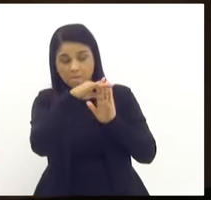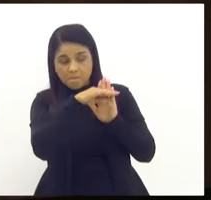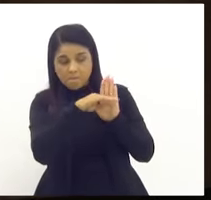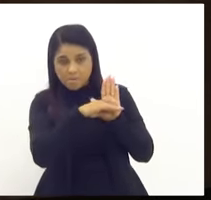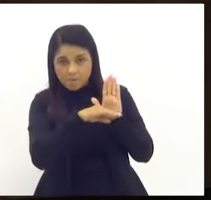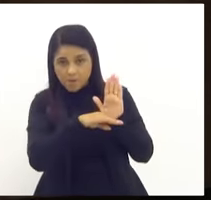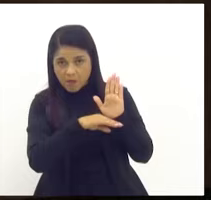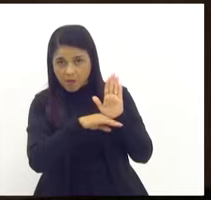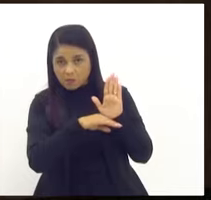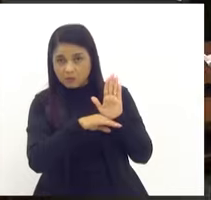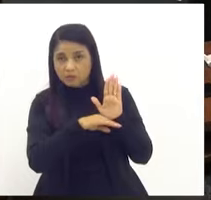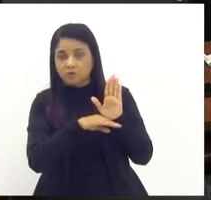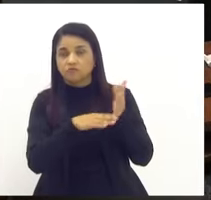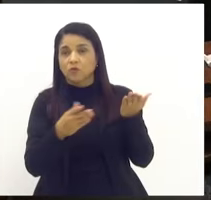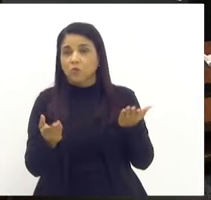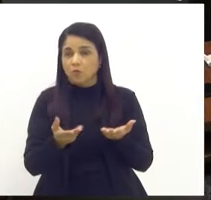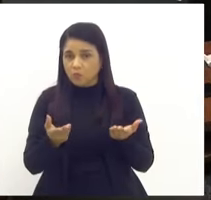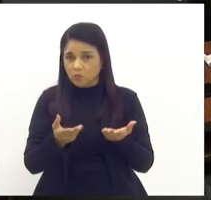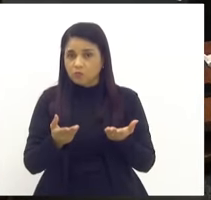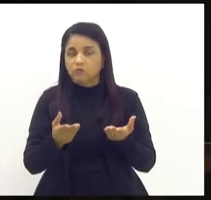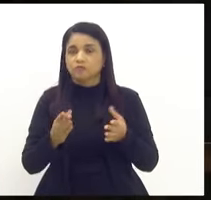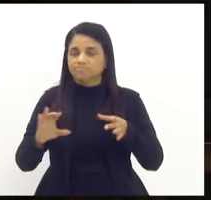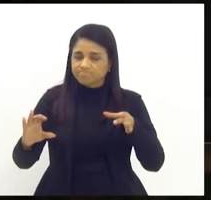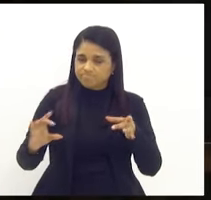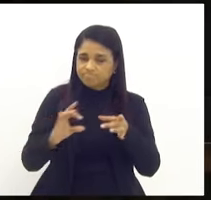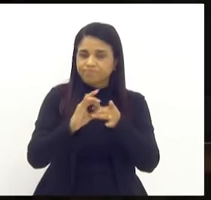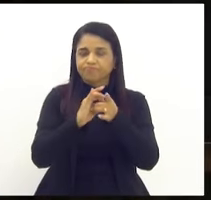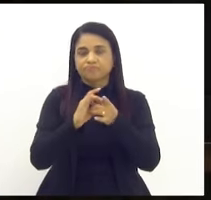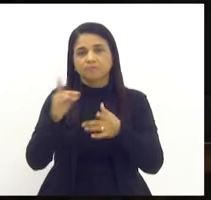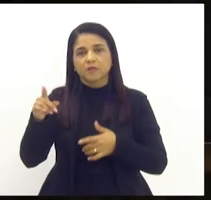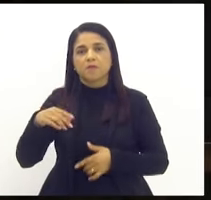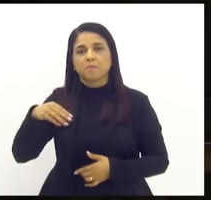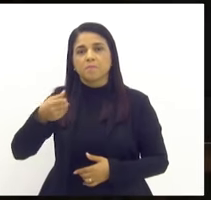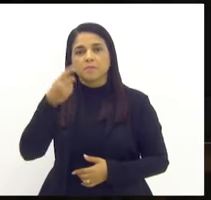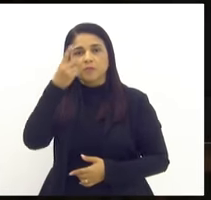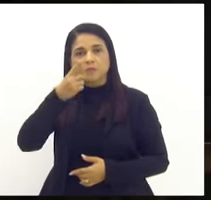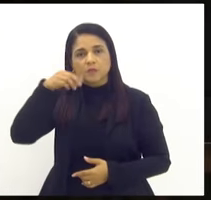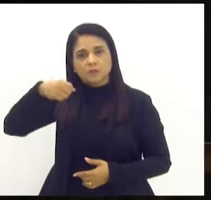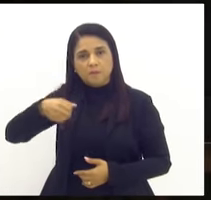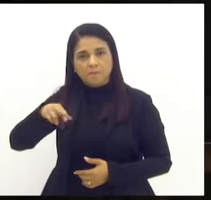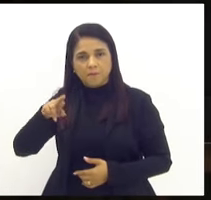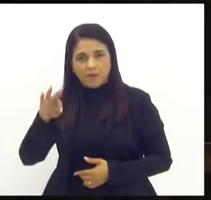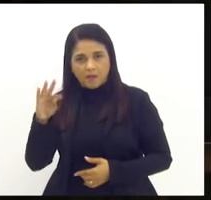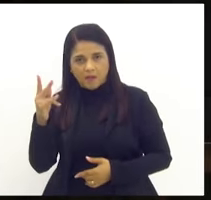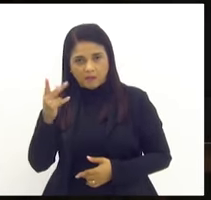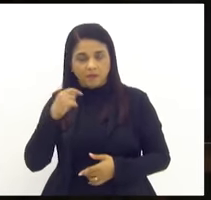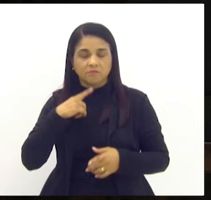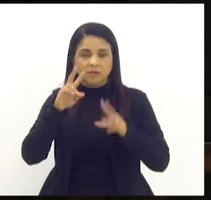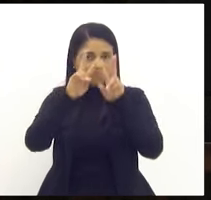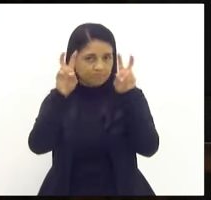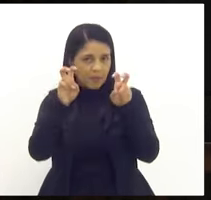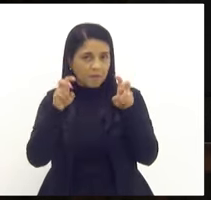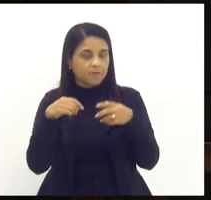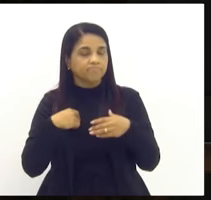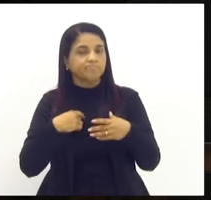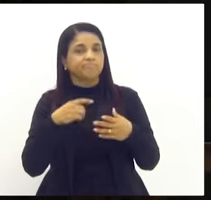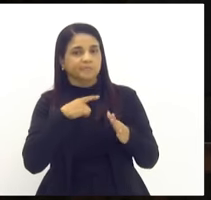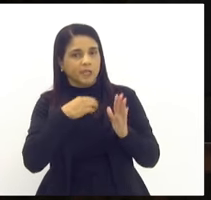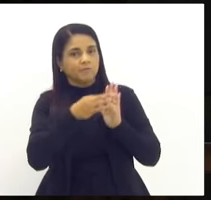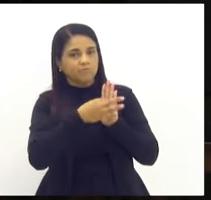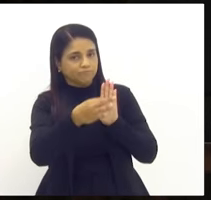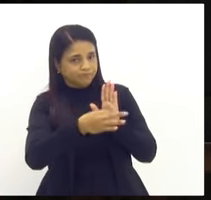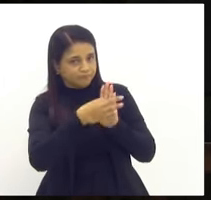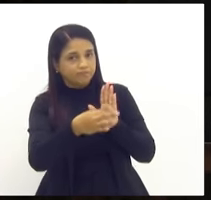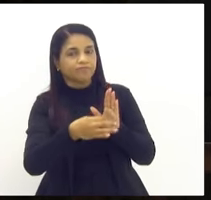esse entendimento juntas hoje muito bem elencado pela deputada Marta Rocha como tem pertinências temáticas vamos fazer ao